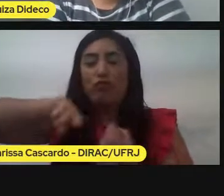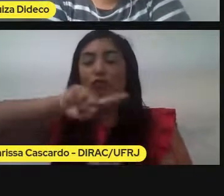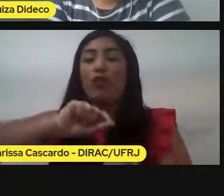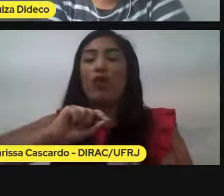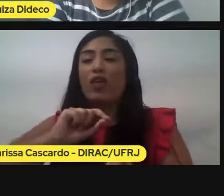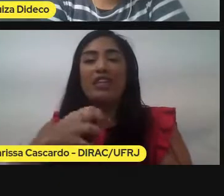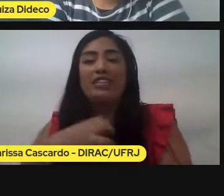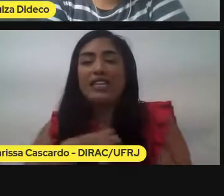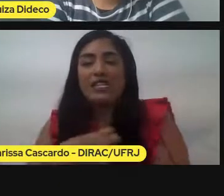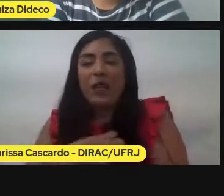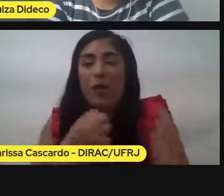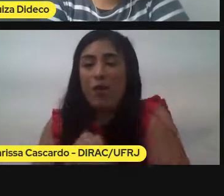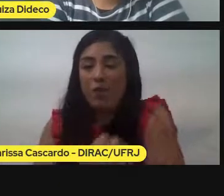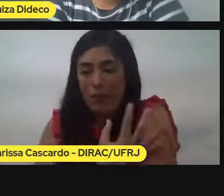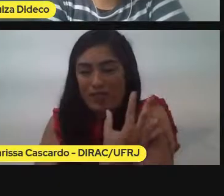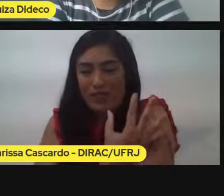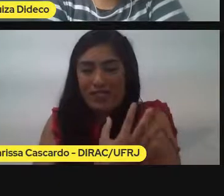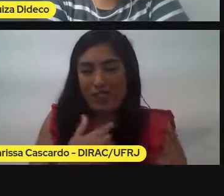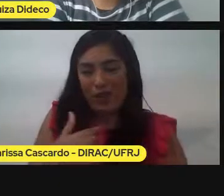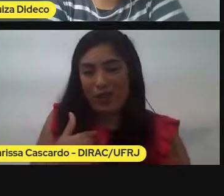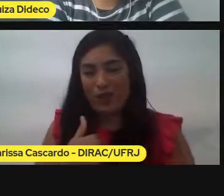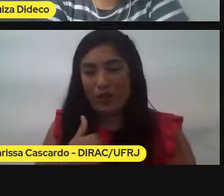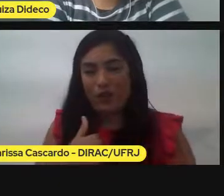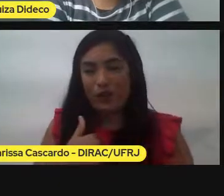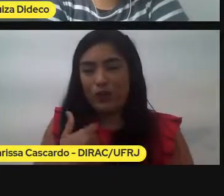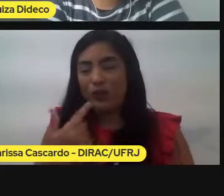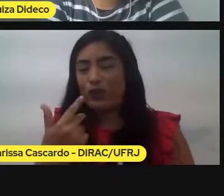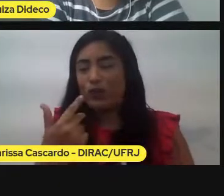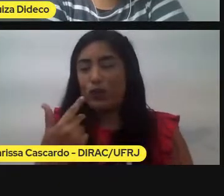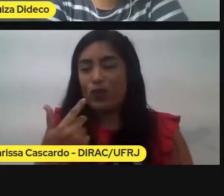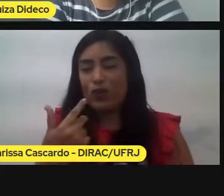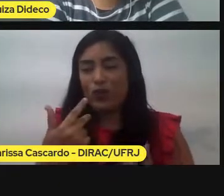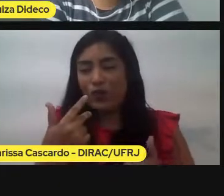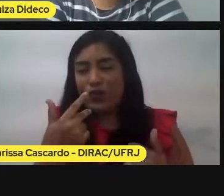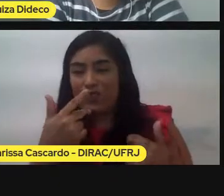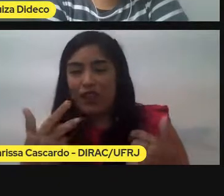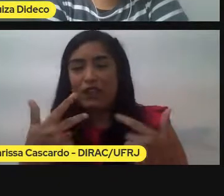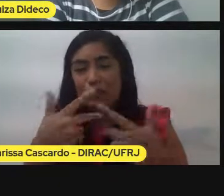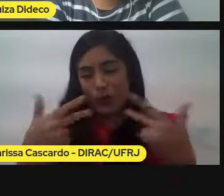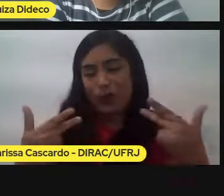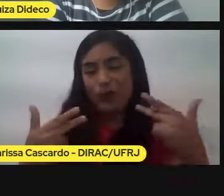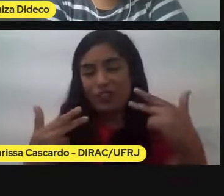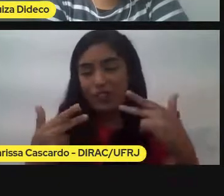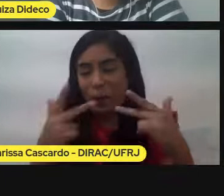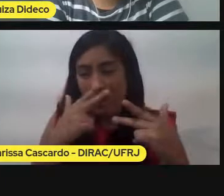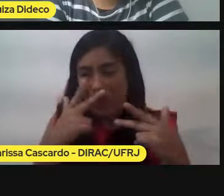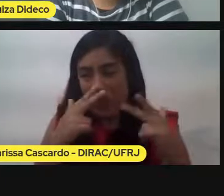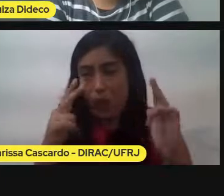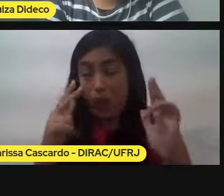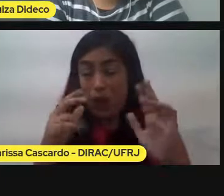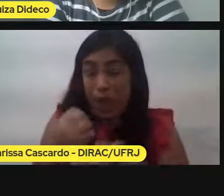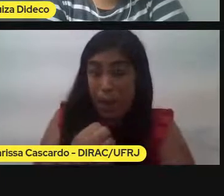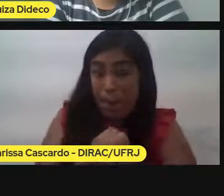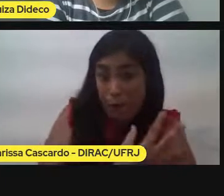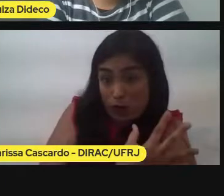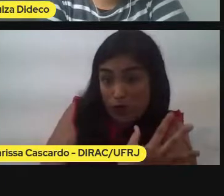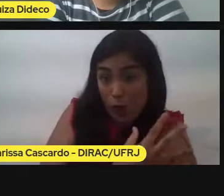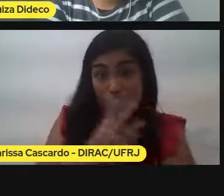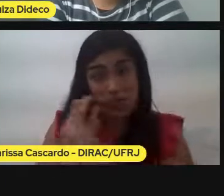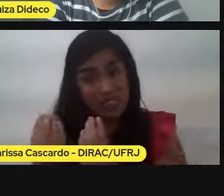E é claro que aqui estou tomando tudo como uma mesma coisa, mas eu sei que não são as mesmas coisas. Emoção é uma coisa, sensação é outra coisa.